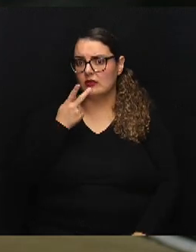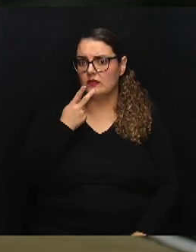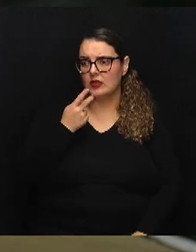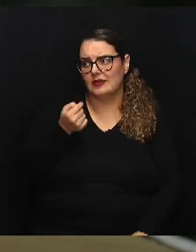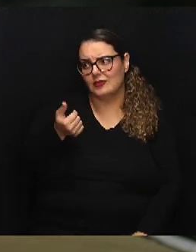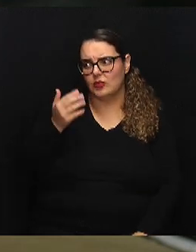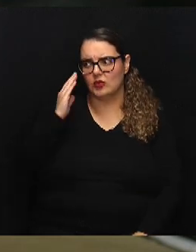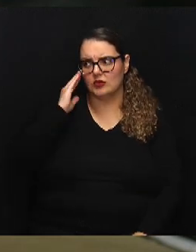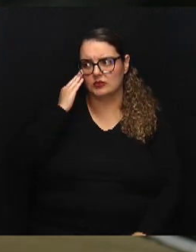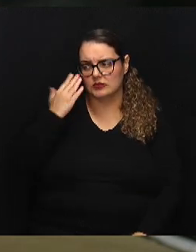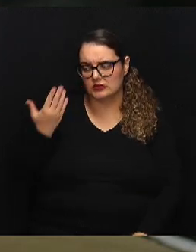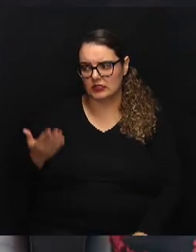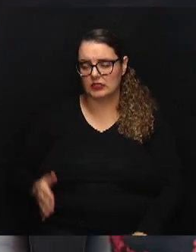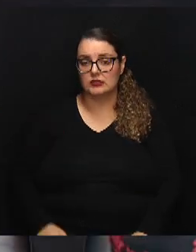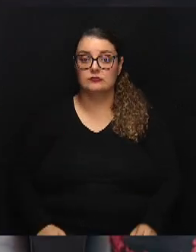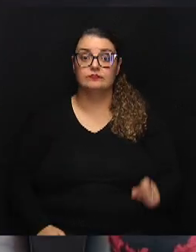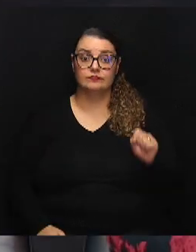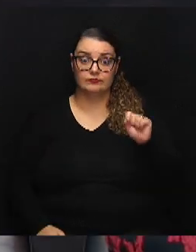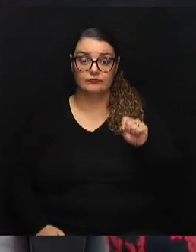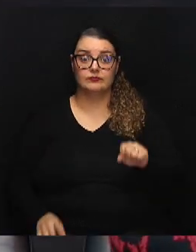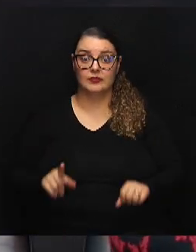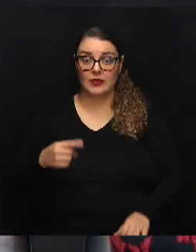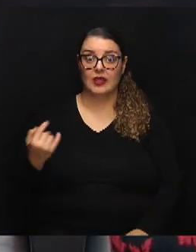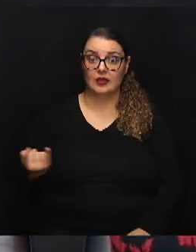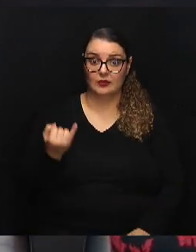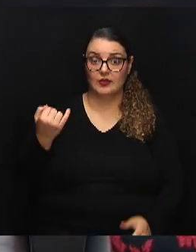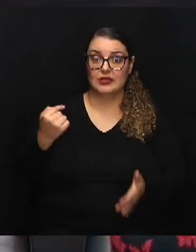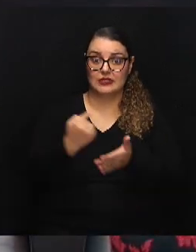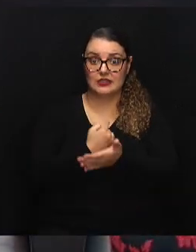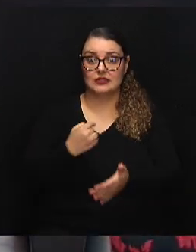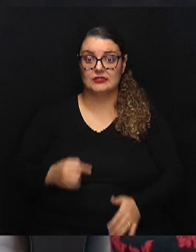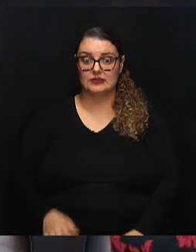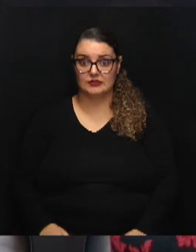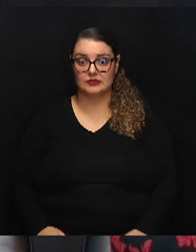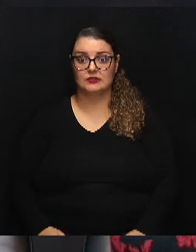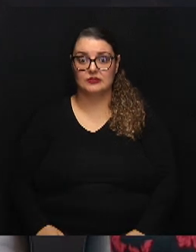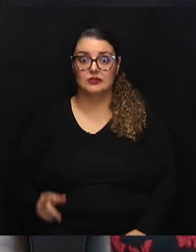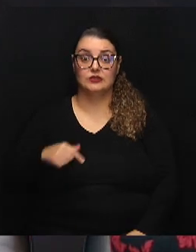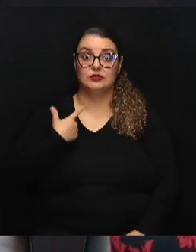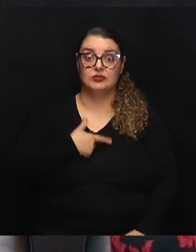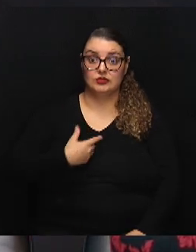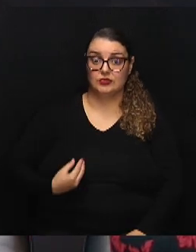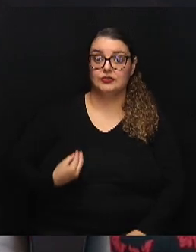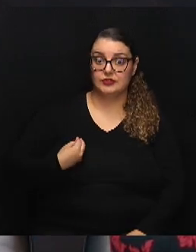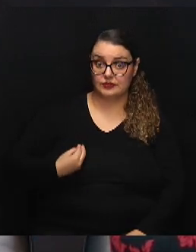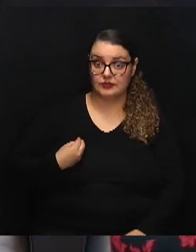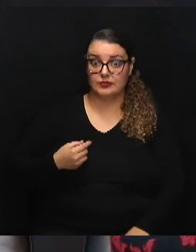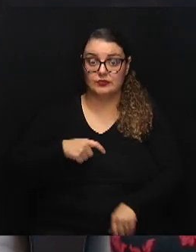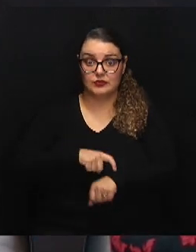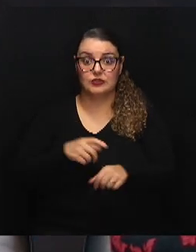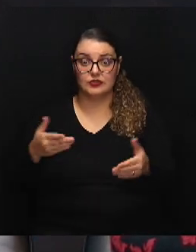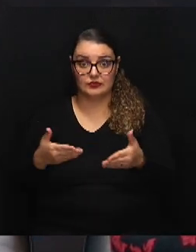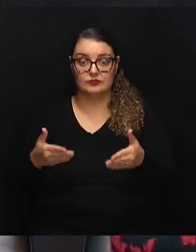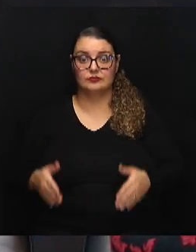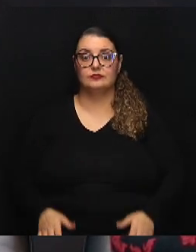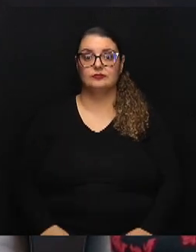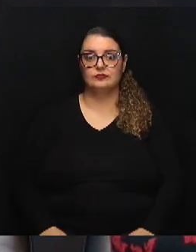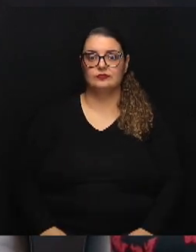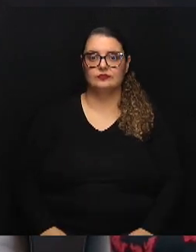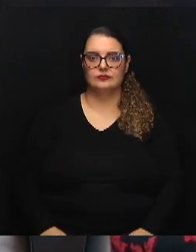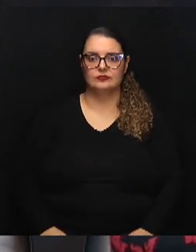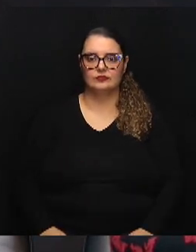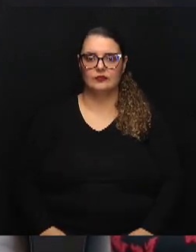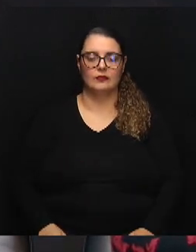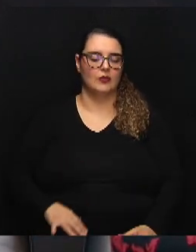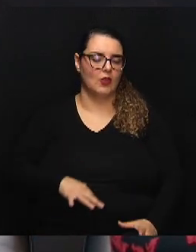entende. Bom, muito interessante essa pergunta, porque a gente vive em um momento hoje que o mundo